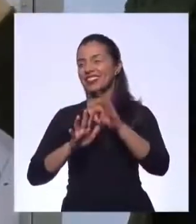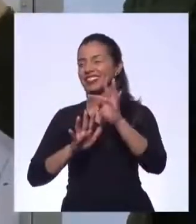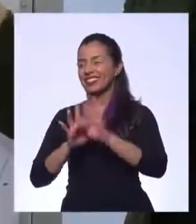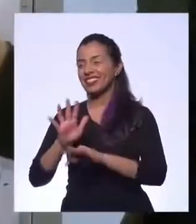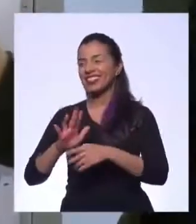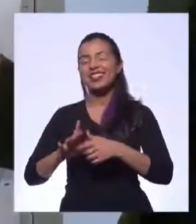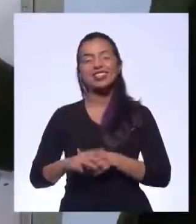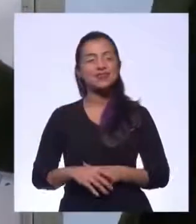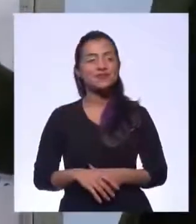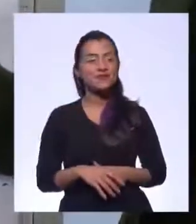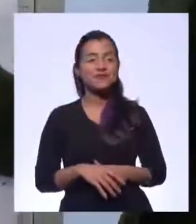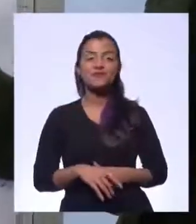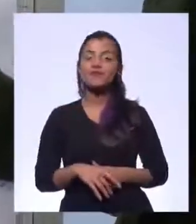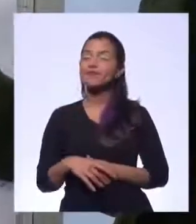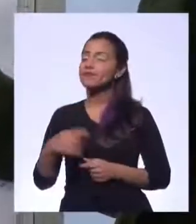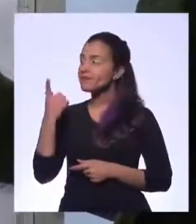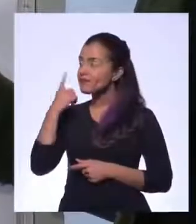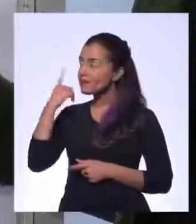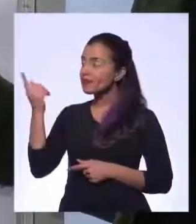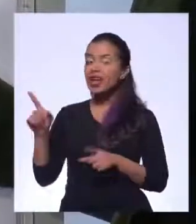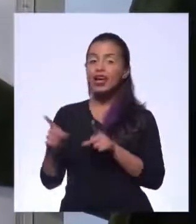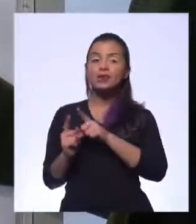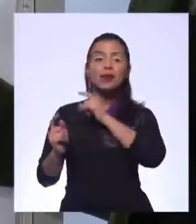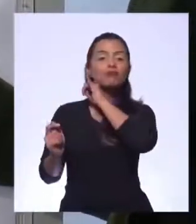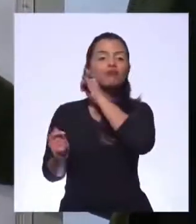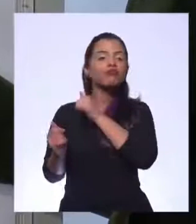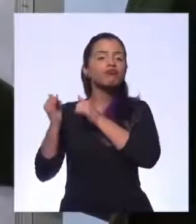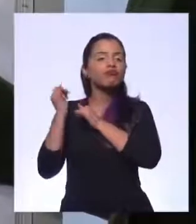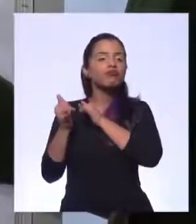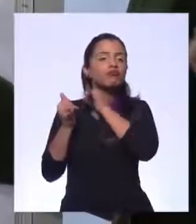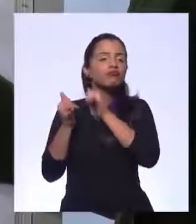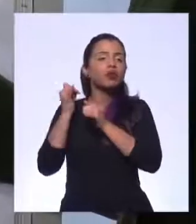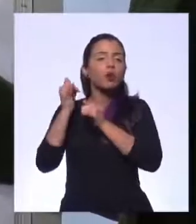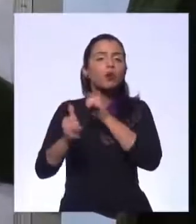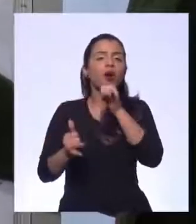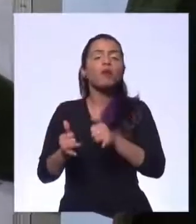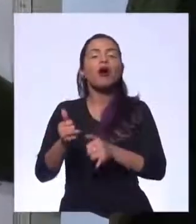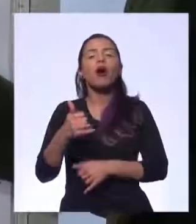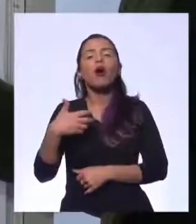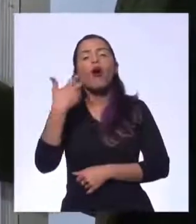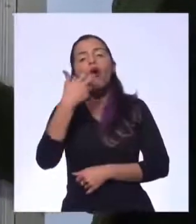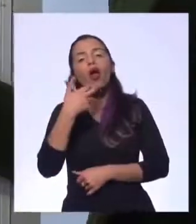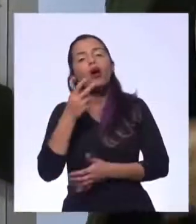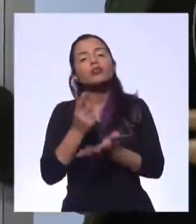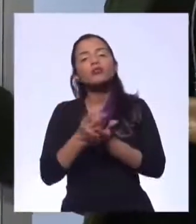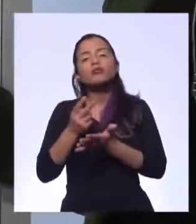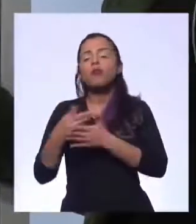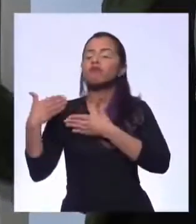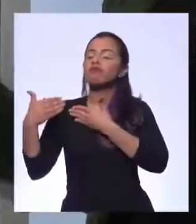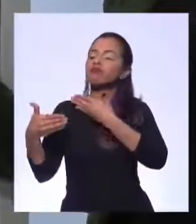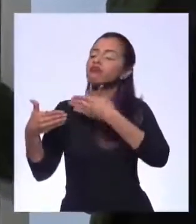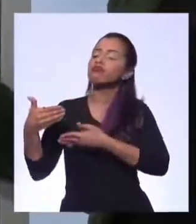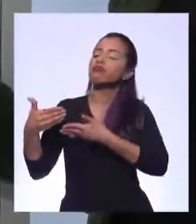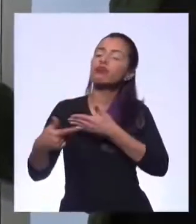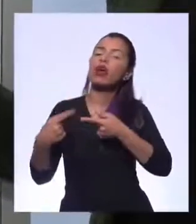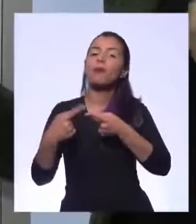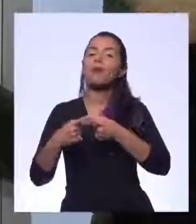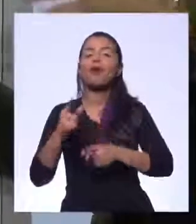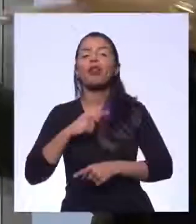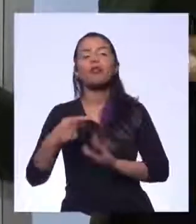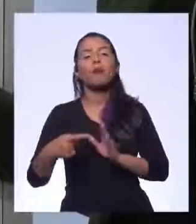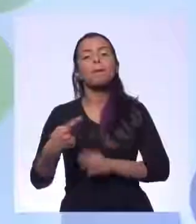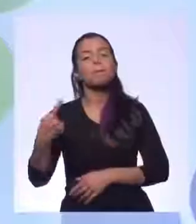gênero lenda, ele é uma tradição oral. Foi até propositalmente que a gente fez isso. A gente pegou na primeira aula